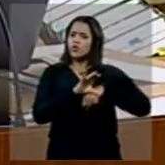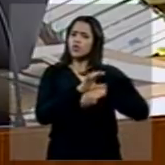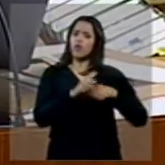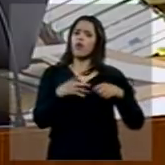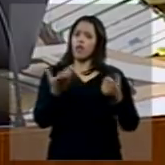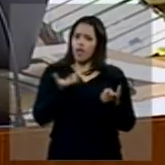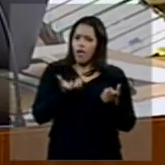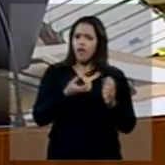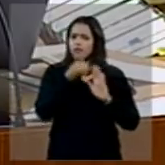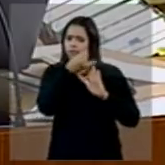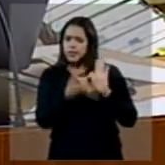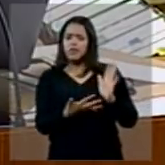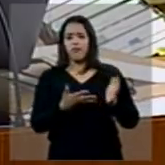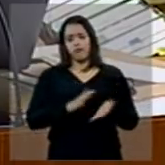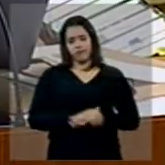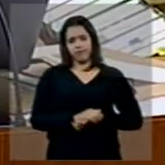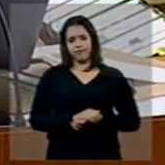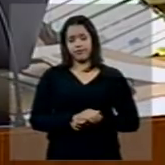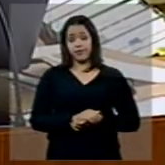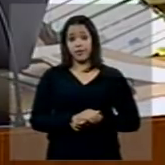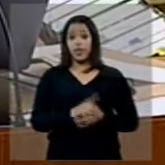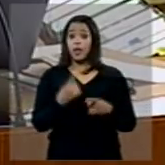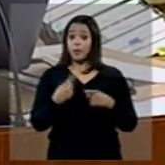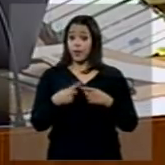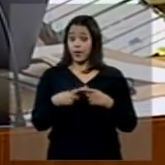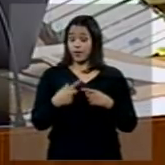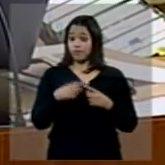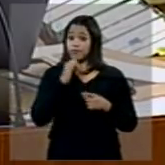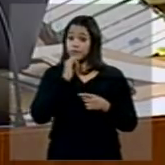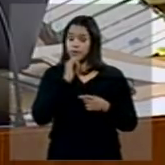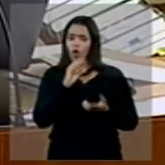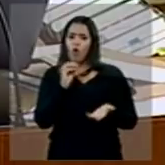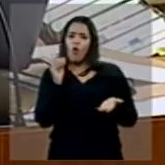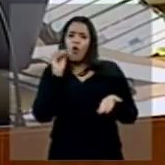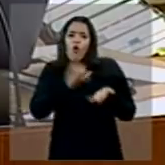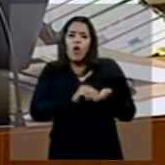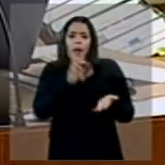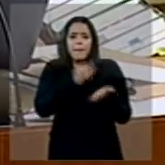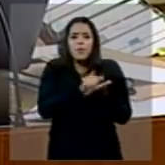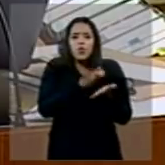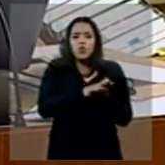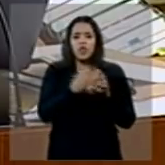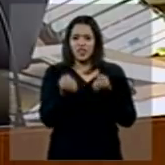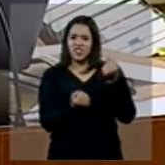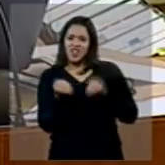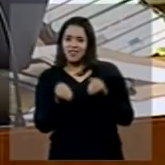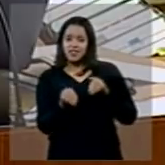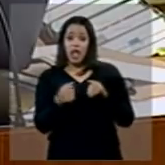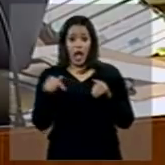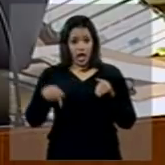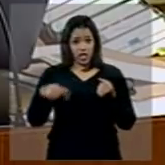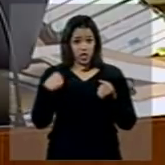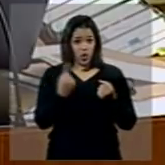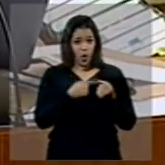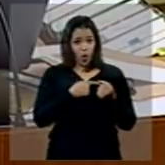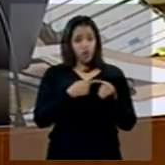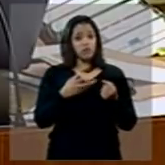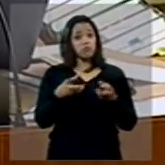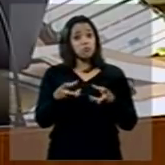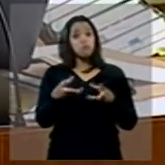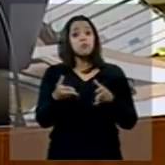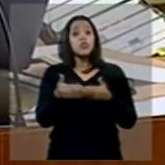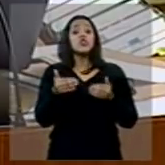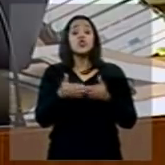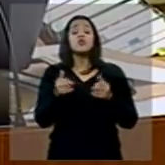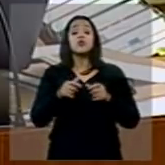assegura. Até por uma multa, para que seja aplicada uma multa de trânsito, nós aqui no Supremo Tribunal Federal exigimos a